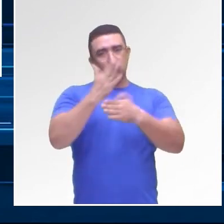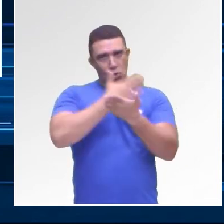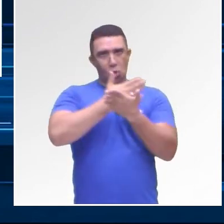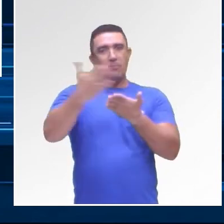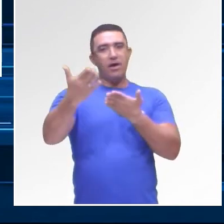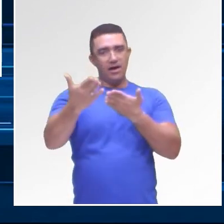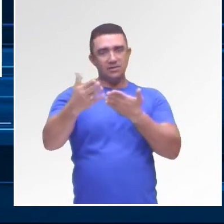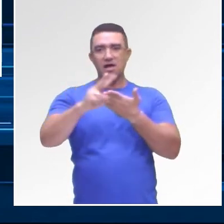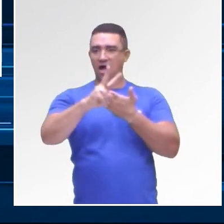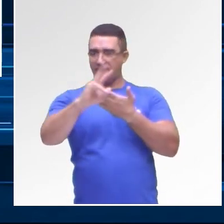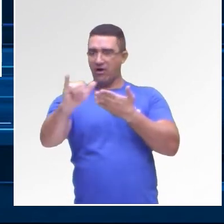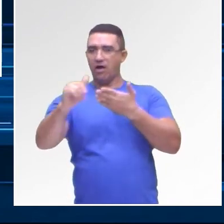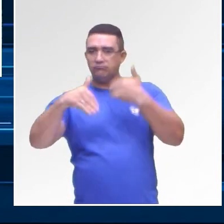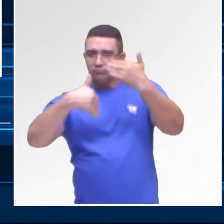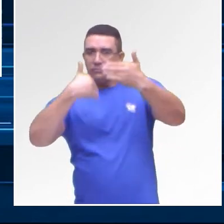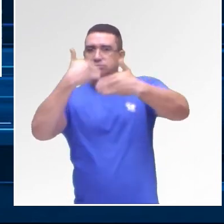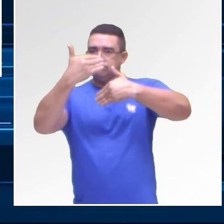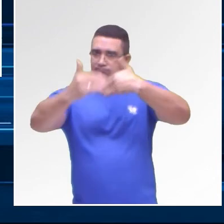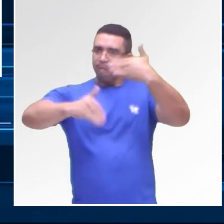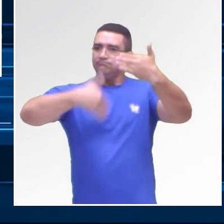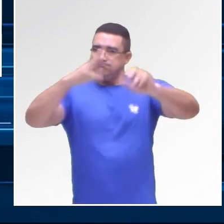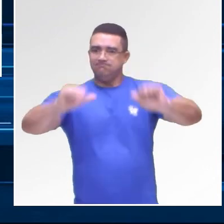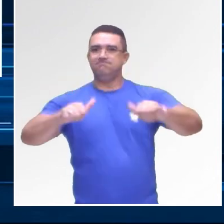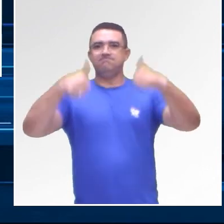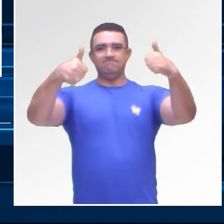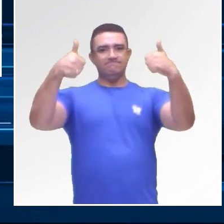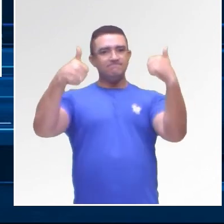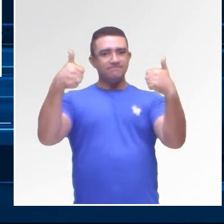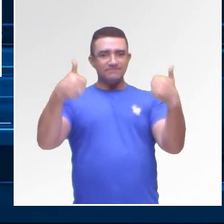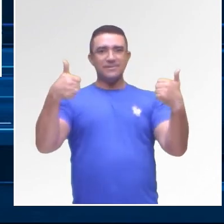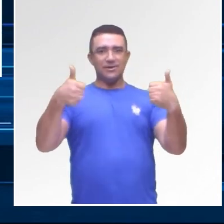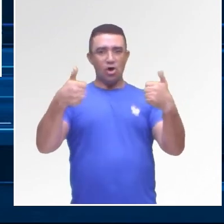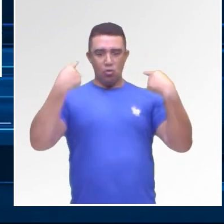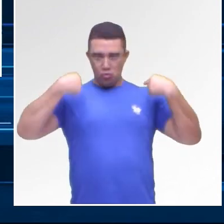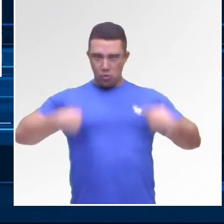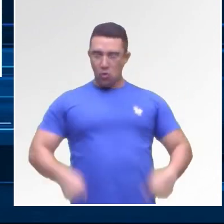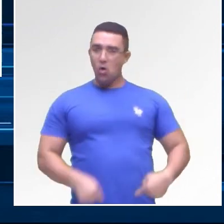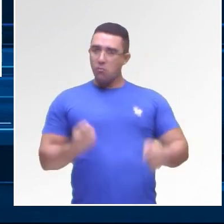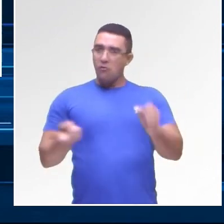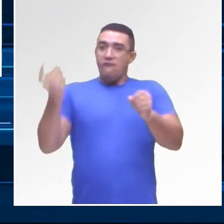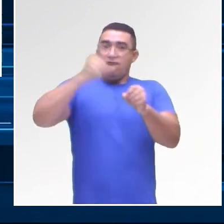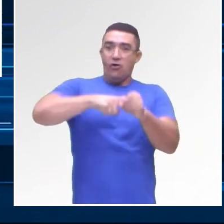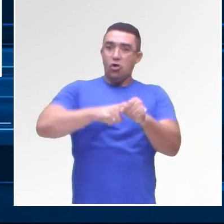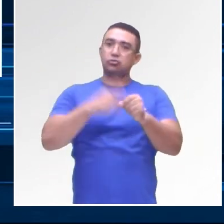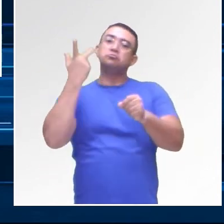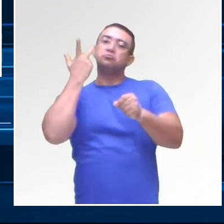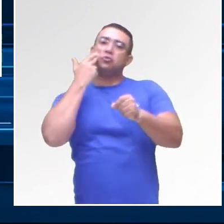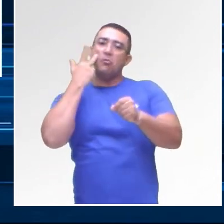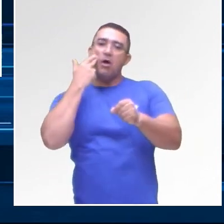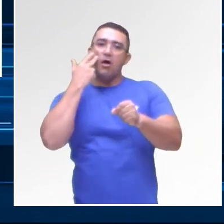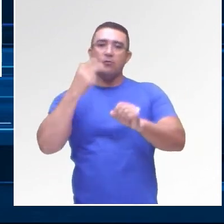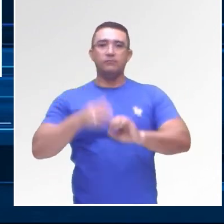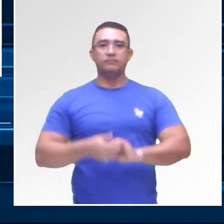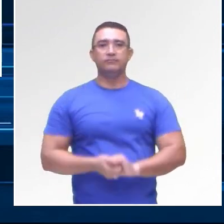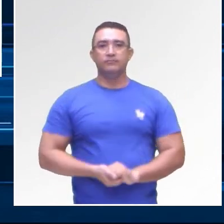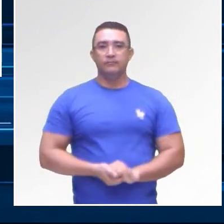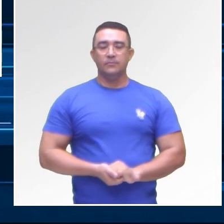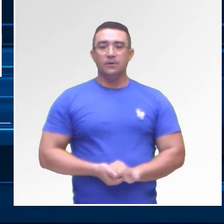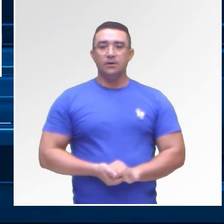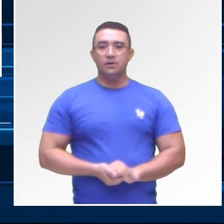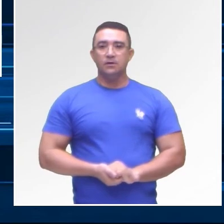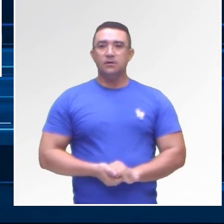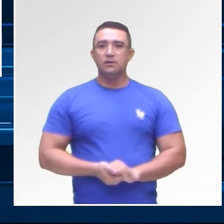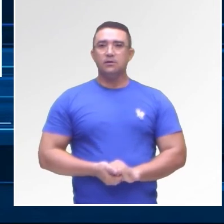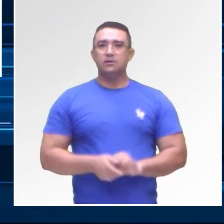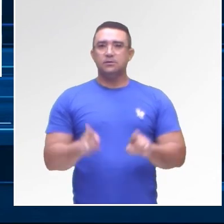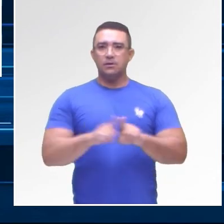está recrutando os seus músculos e está fazendo com que todo o seu organismo volte a funcionar como se deve, tá? E a última lá